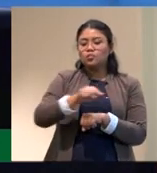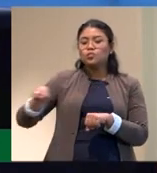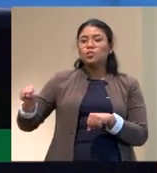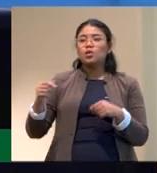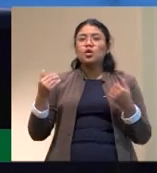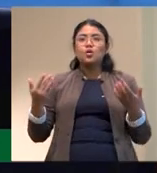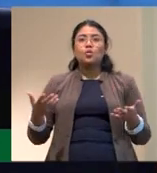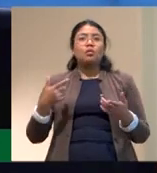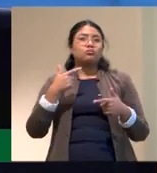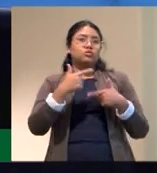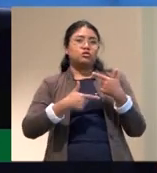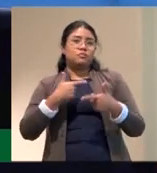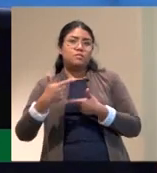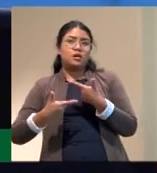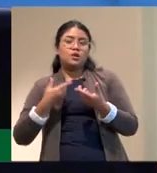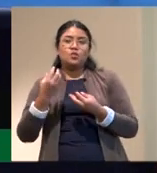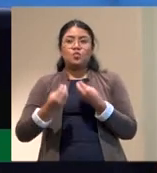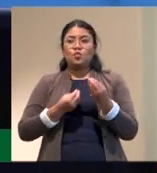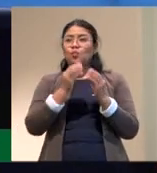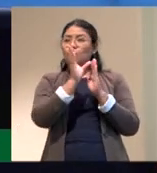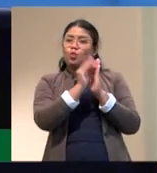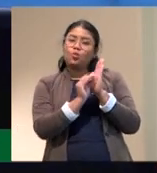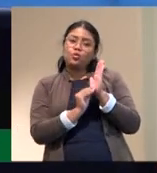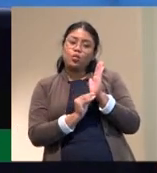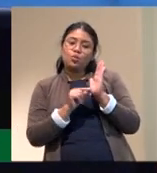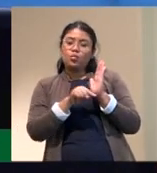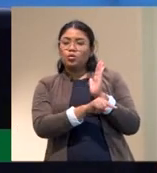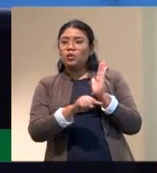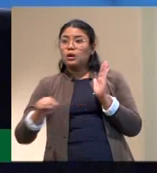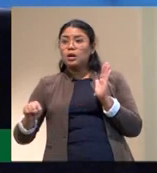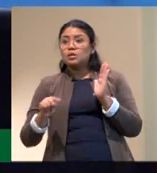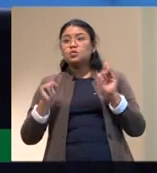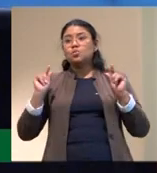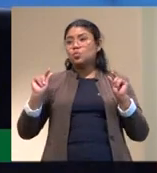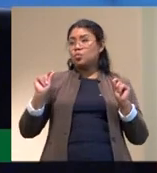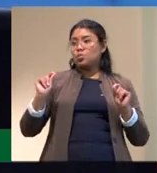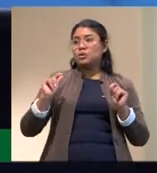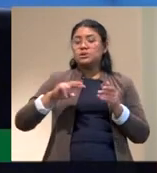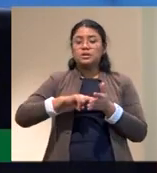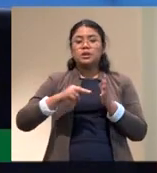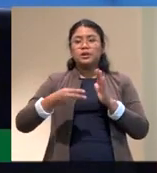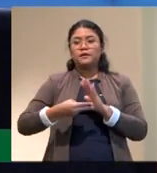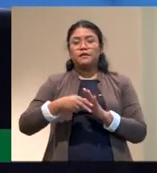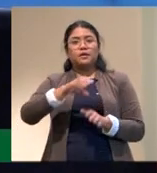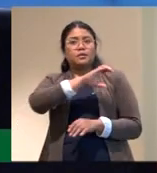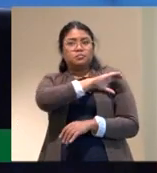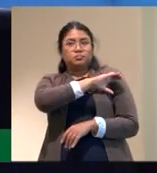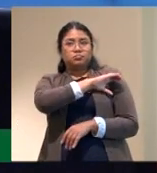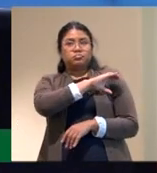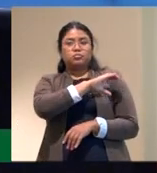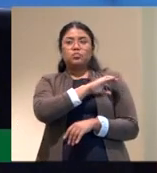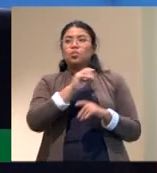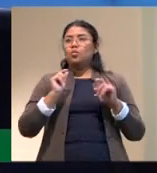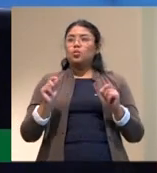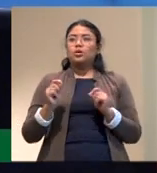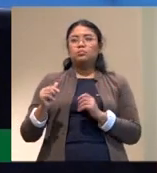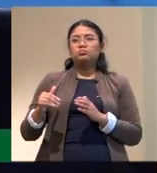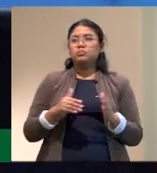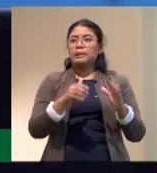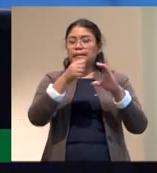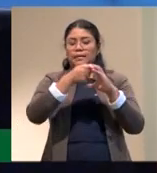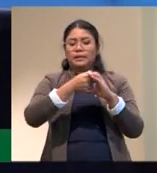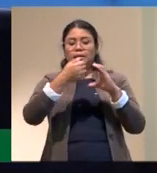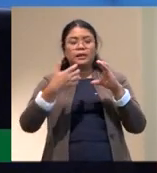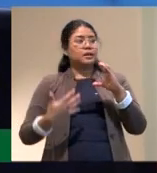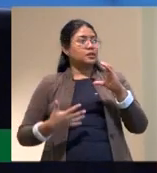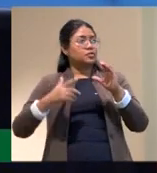é o trabalho? Qual é o conteúdo da ação? Né? O que é a educação infantil e qual que é o caráter da nossa